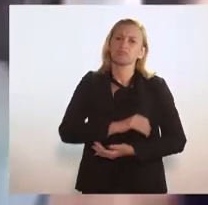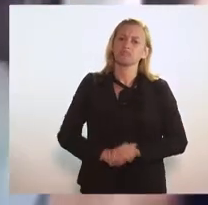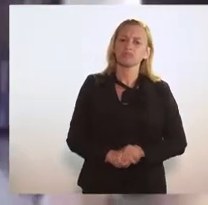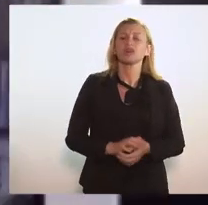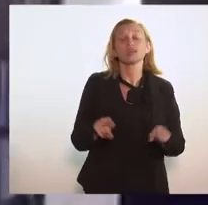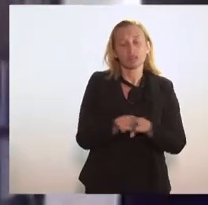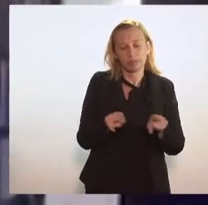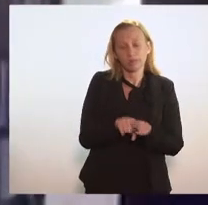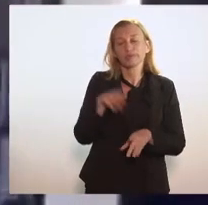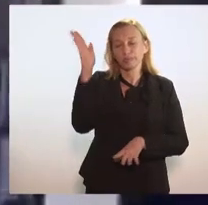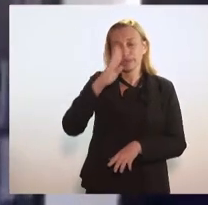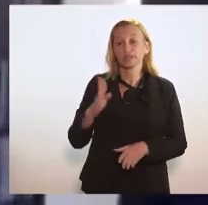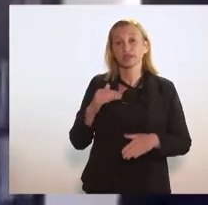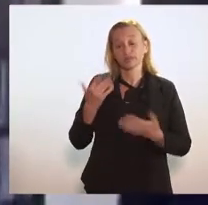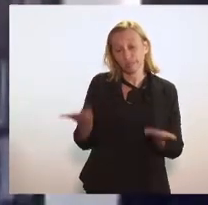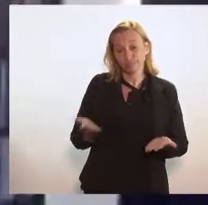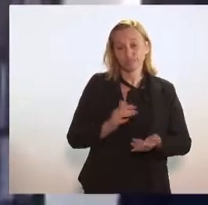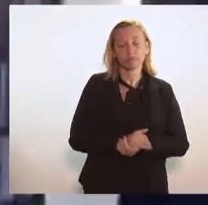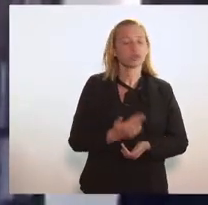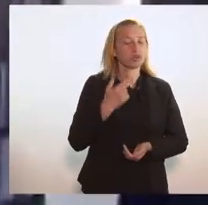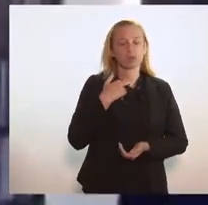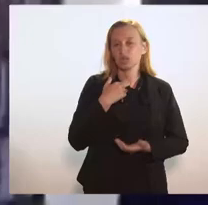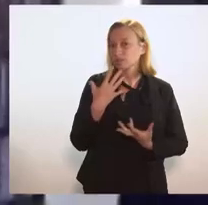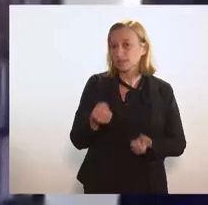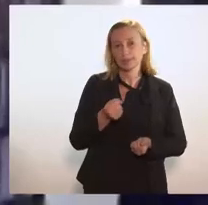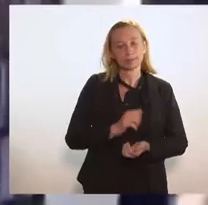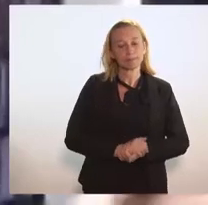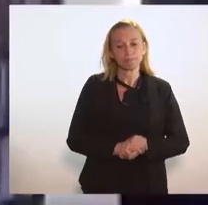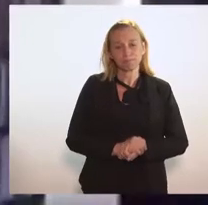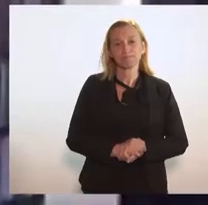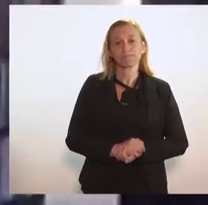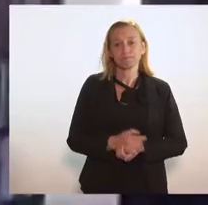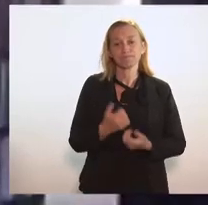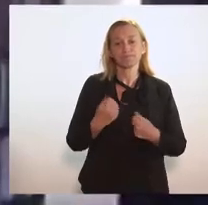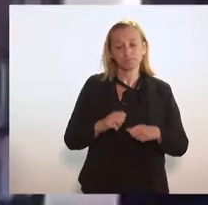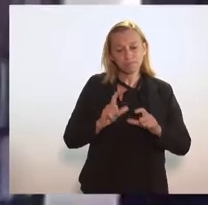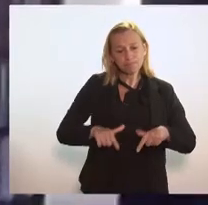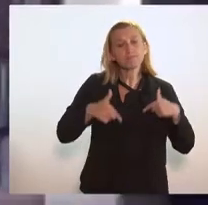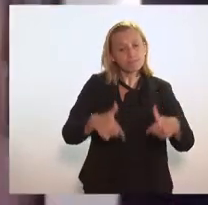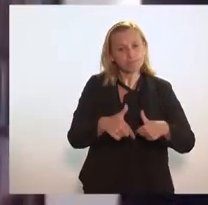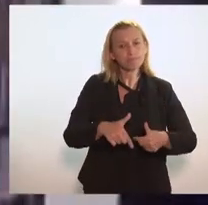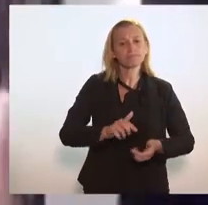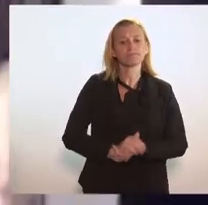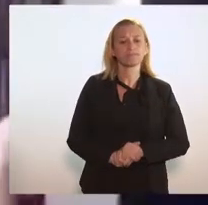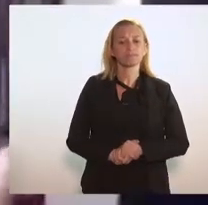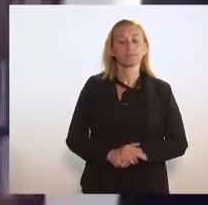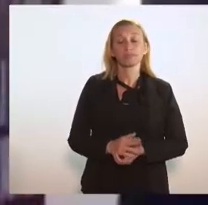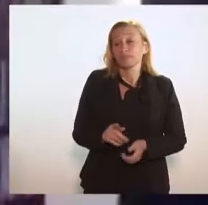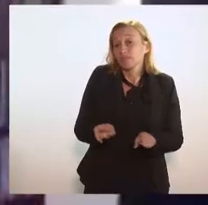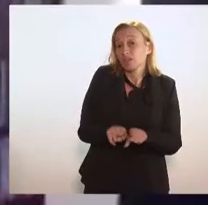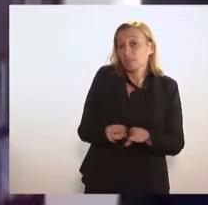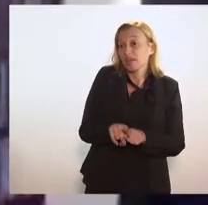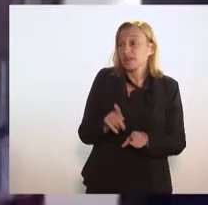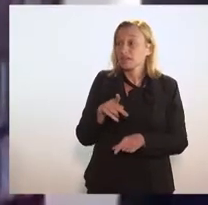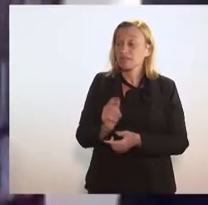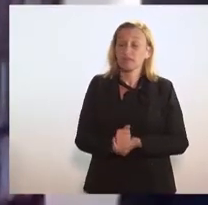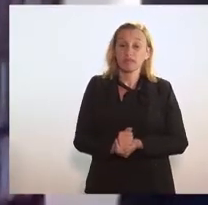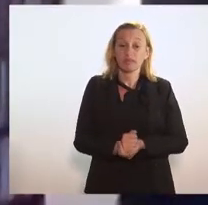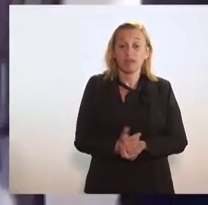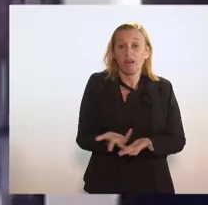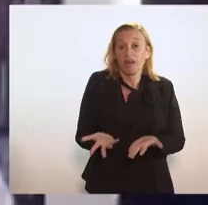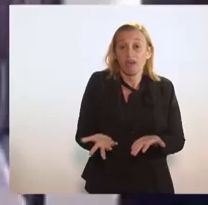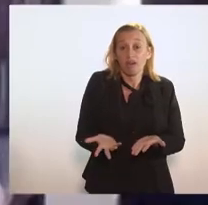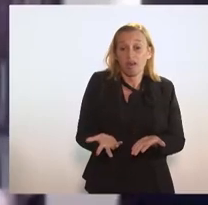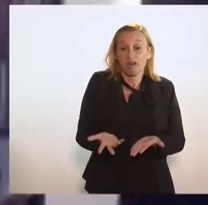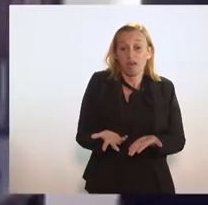Janeiro e também do Brasil como o povo não podemos de forma alguma temos que tomar alguma Providência não adianta também fica o que